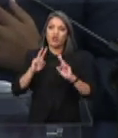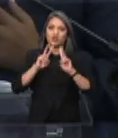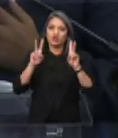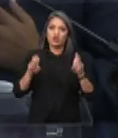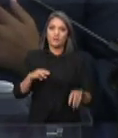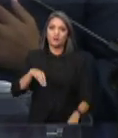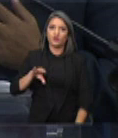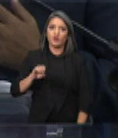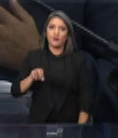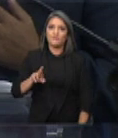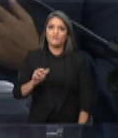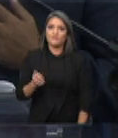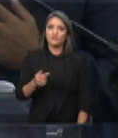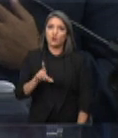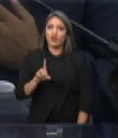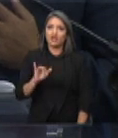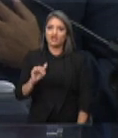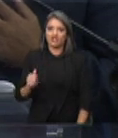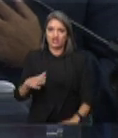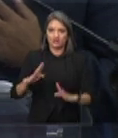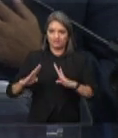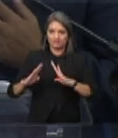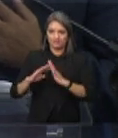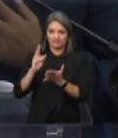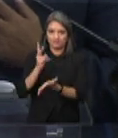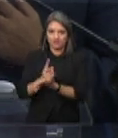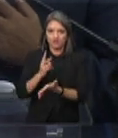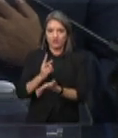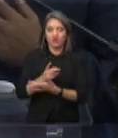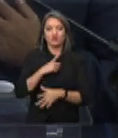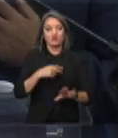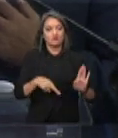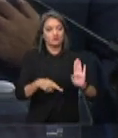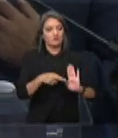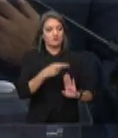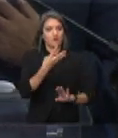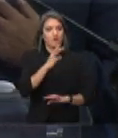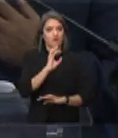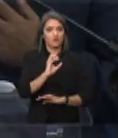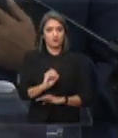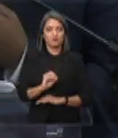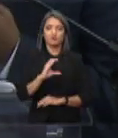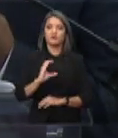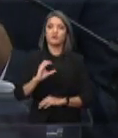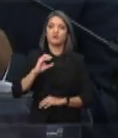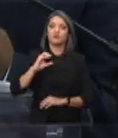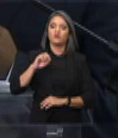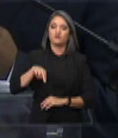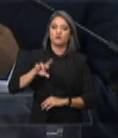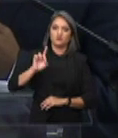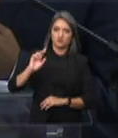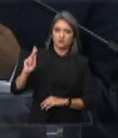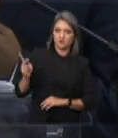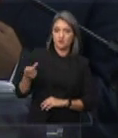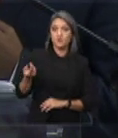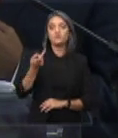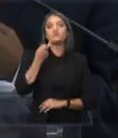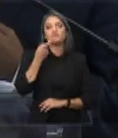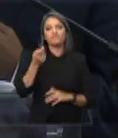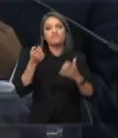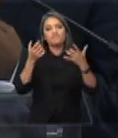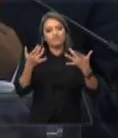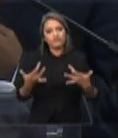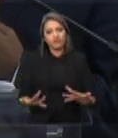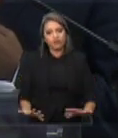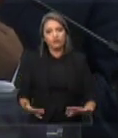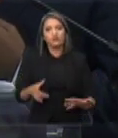aí eu gostaria de trazer evolução 40 que a resolução 40 do Conselho Nacional de direitos humanos que Explicita isso E aí a gente tem